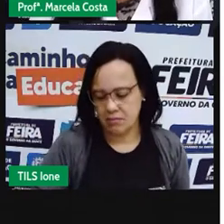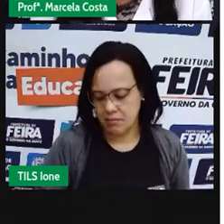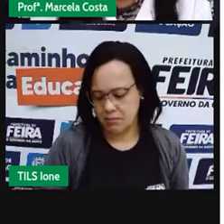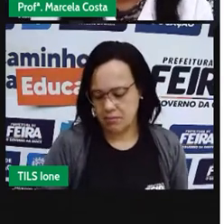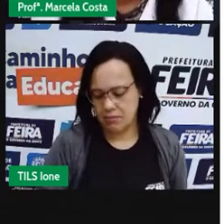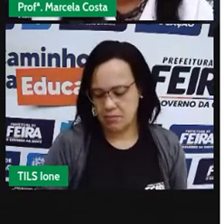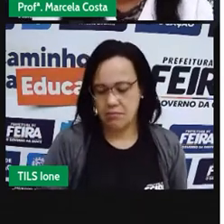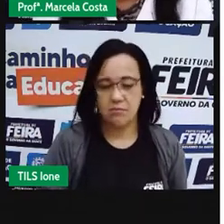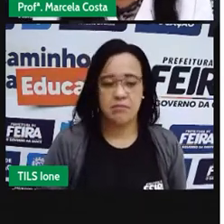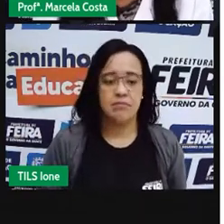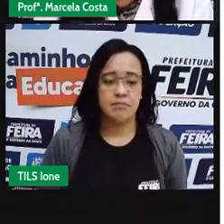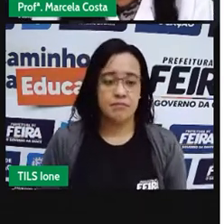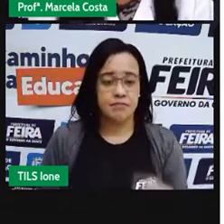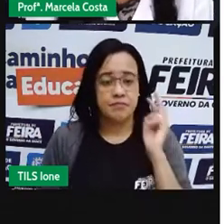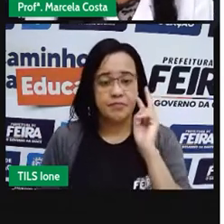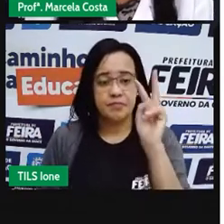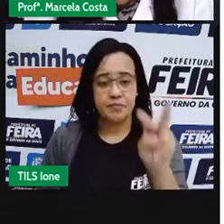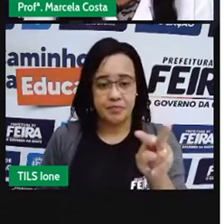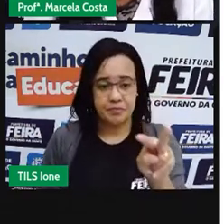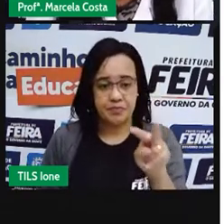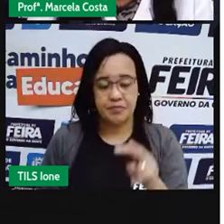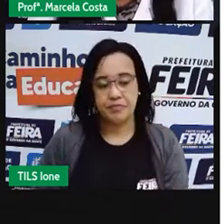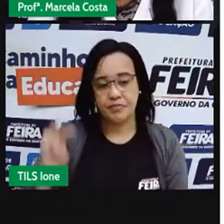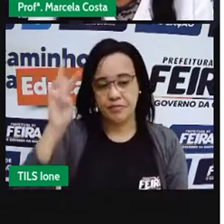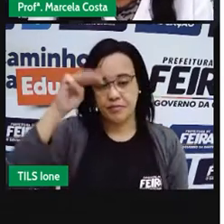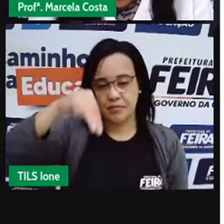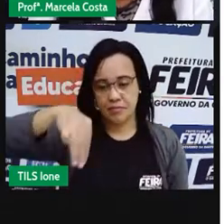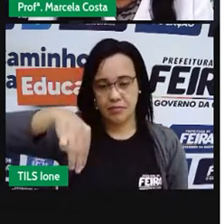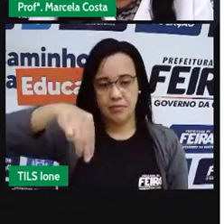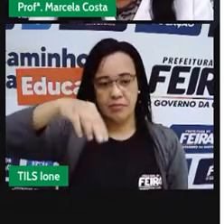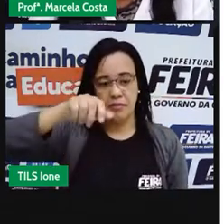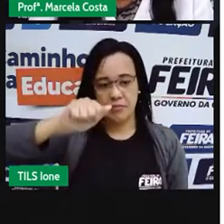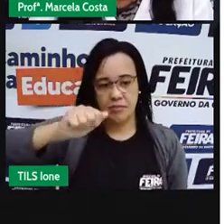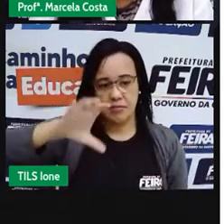Esse elemento é a maçã.